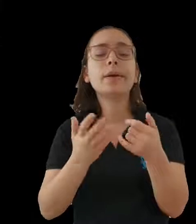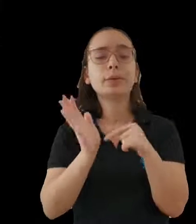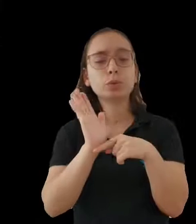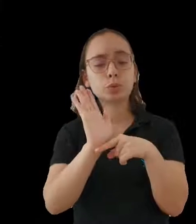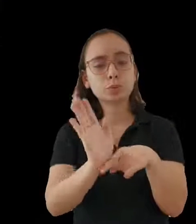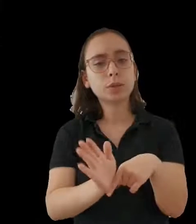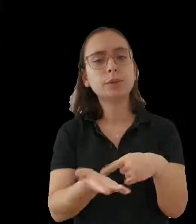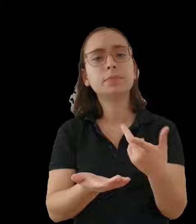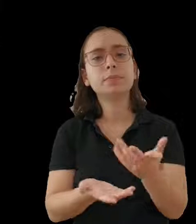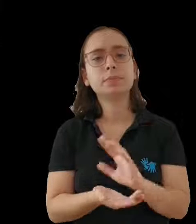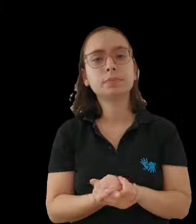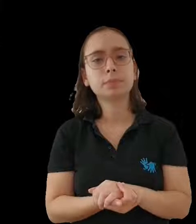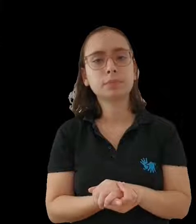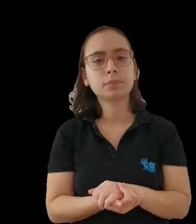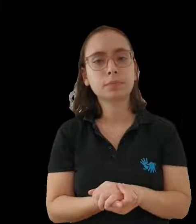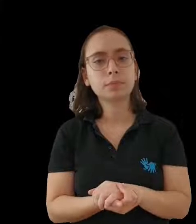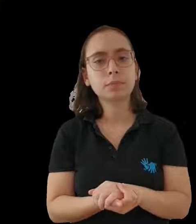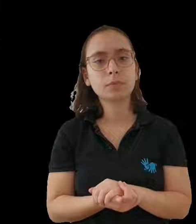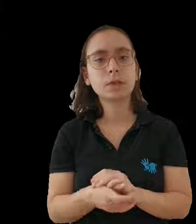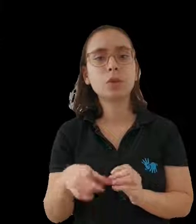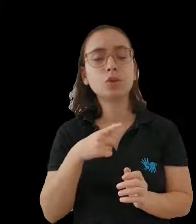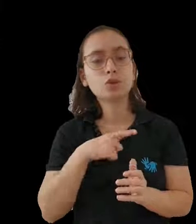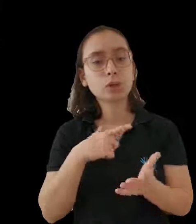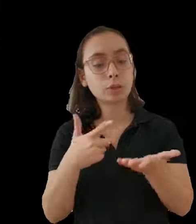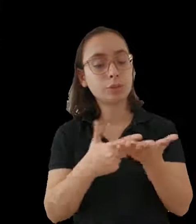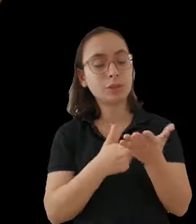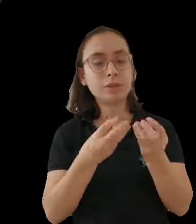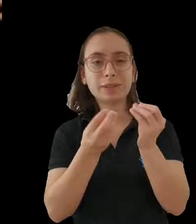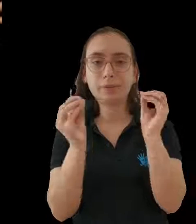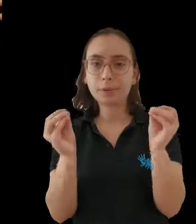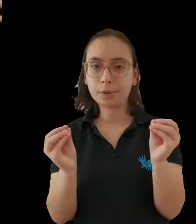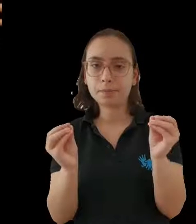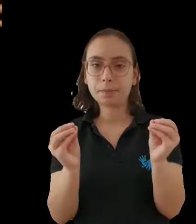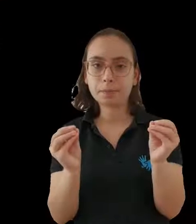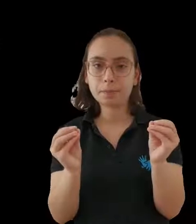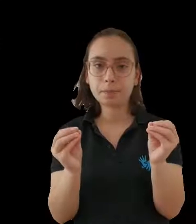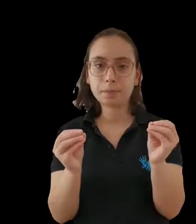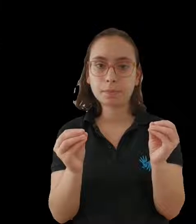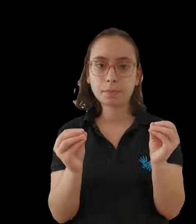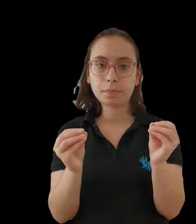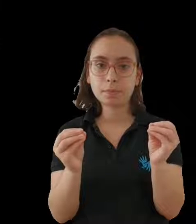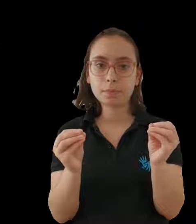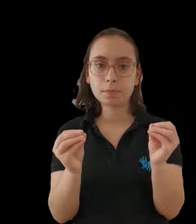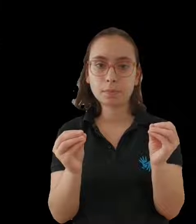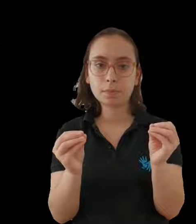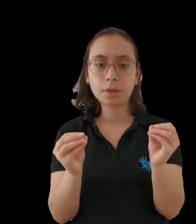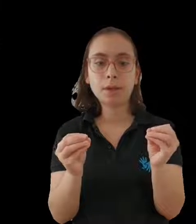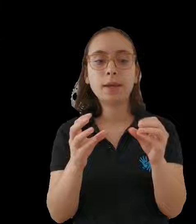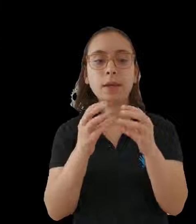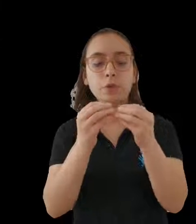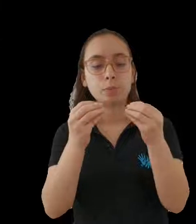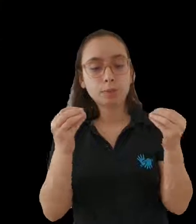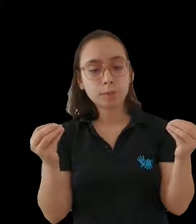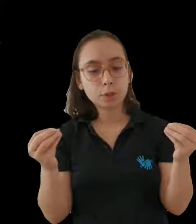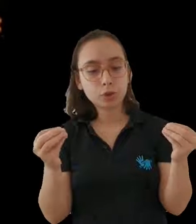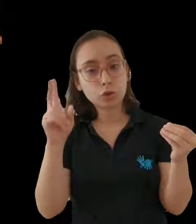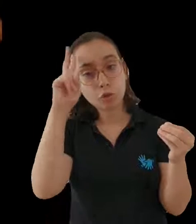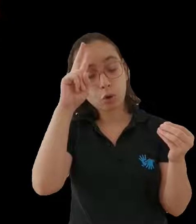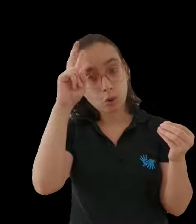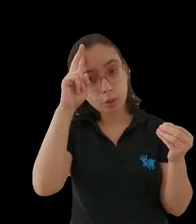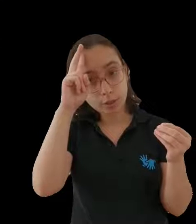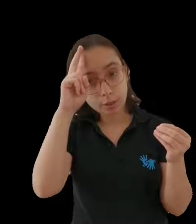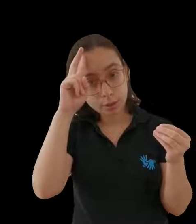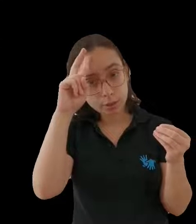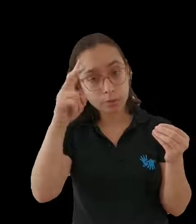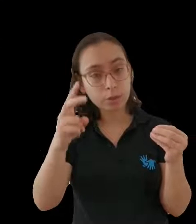organizado ajuda. E quando a gente está com o livro na mão, é um conto autoral.